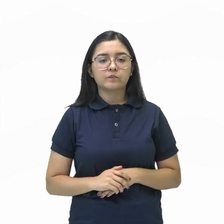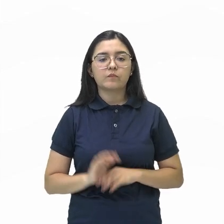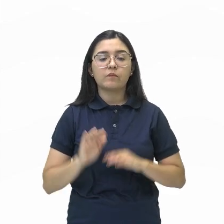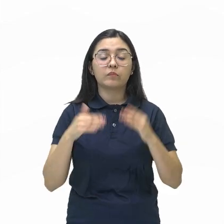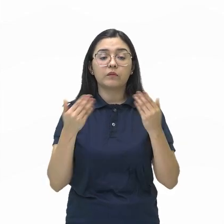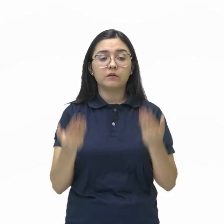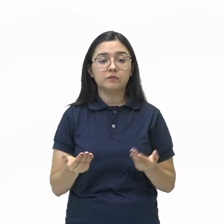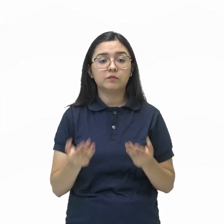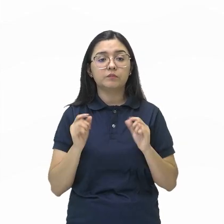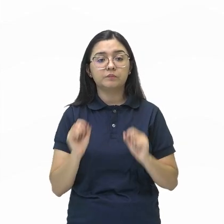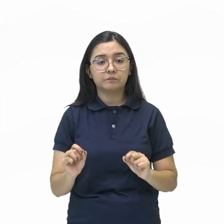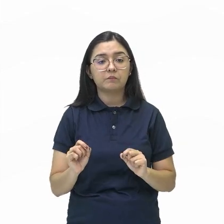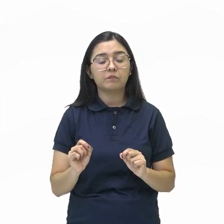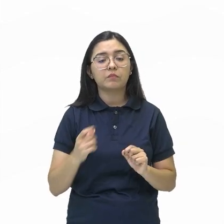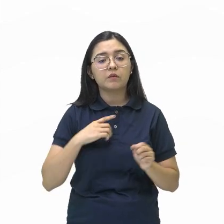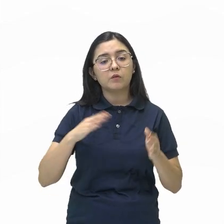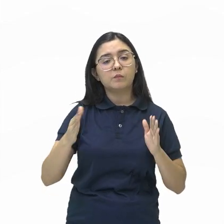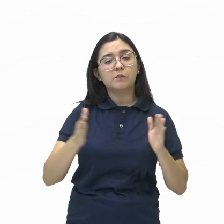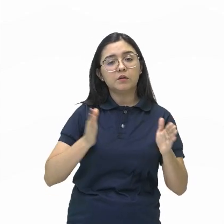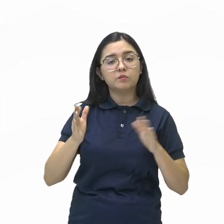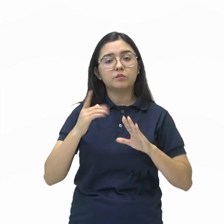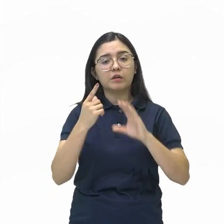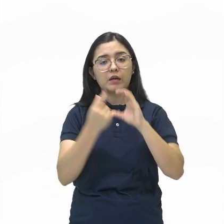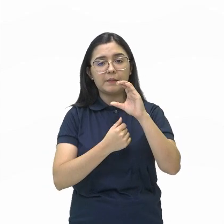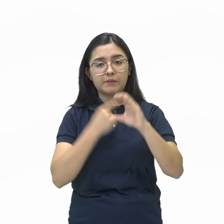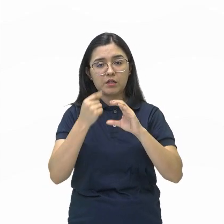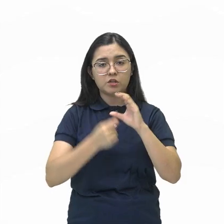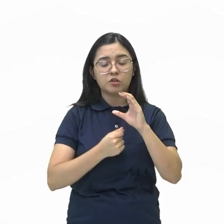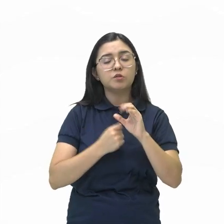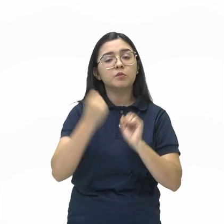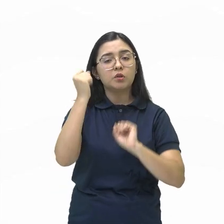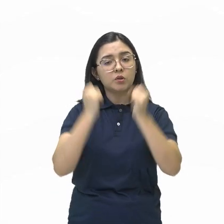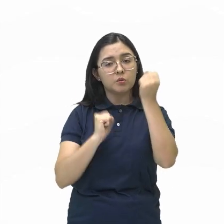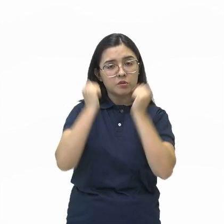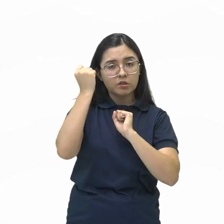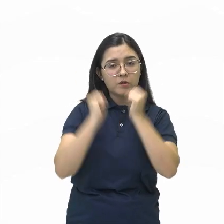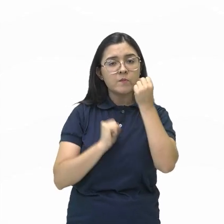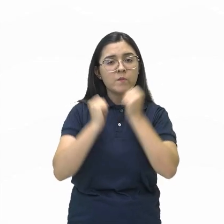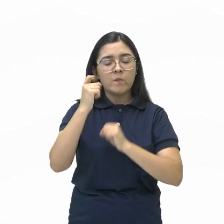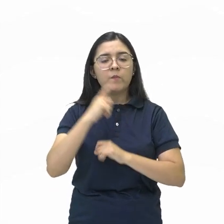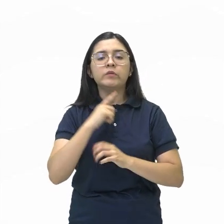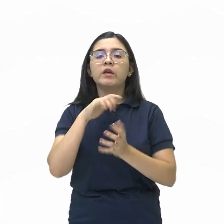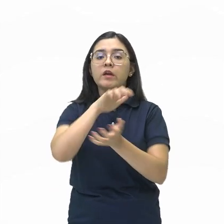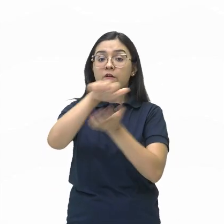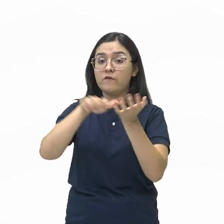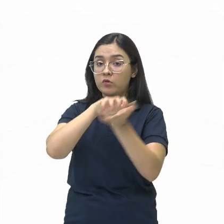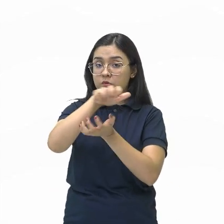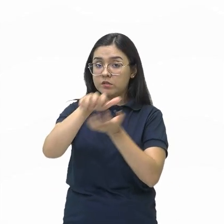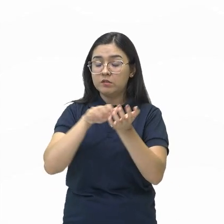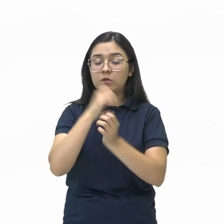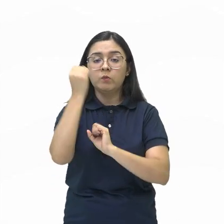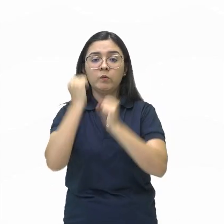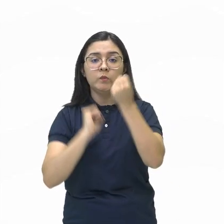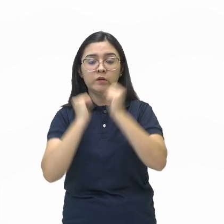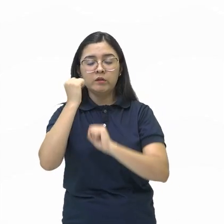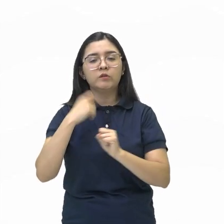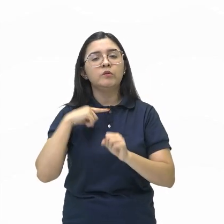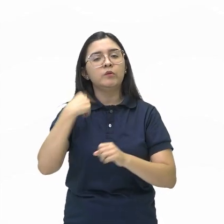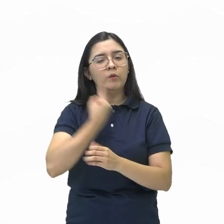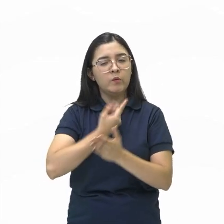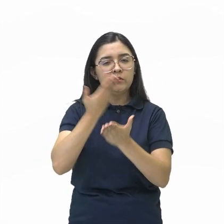Então, foi durante o capitalismo industrial, né, nós temos aí, né, a Revolução Industrial, né, que a gente